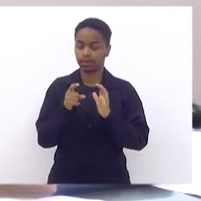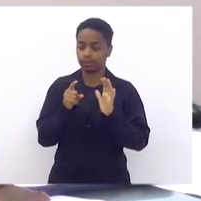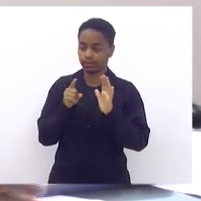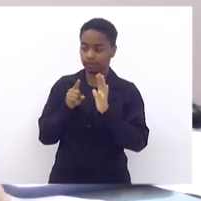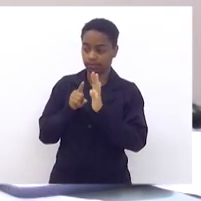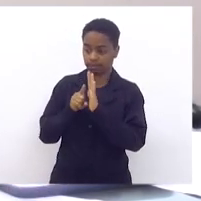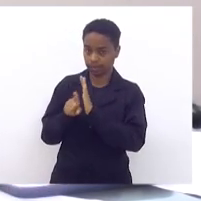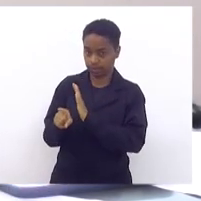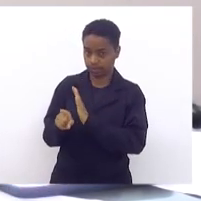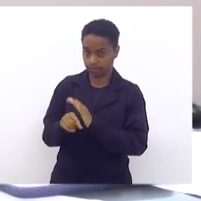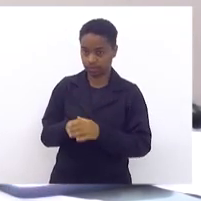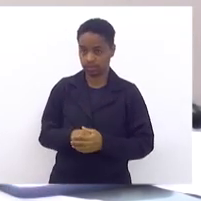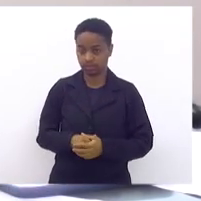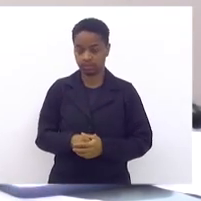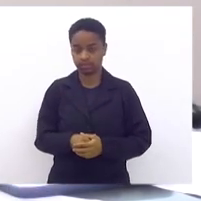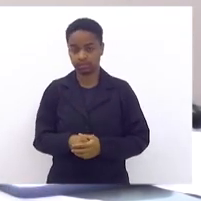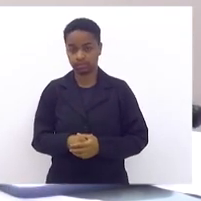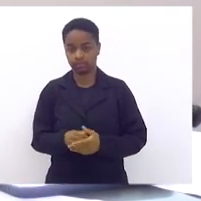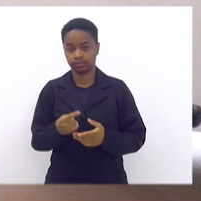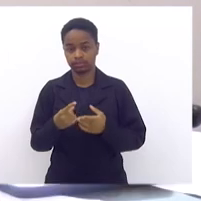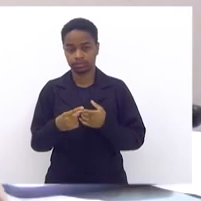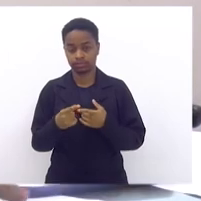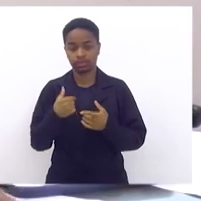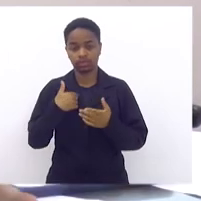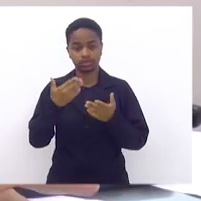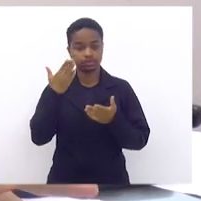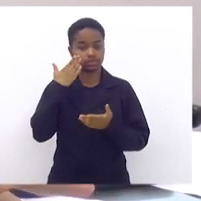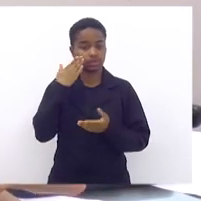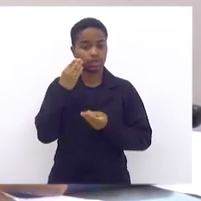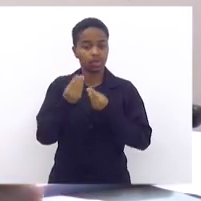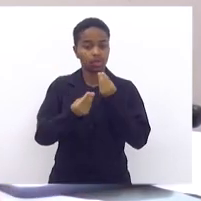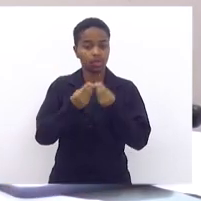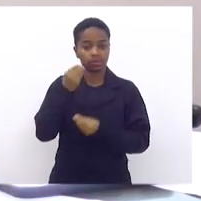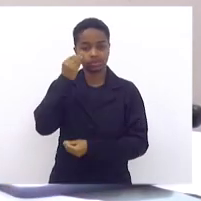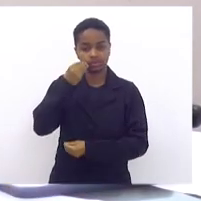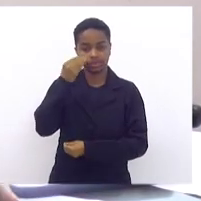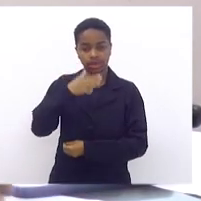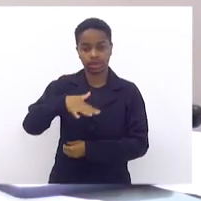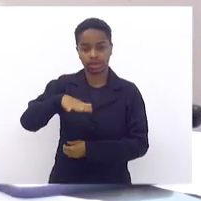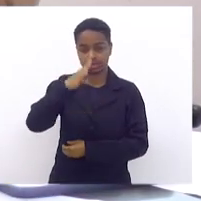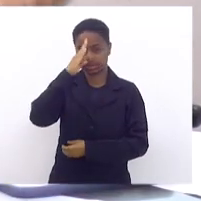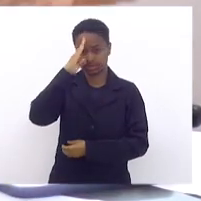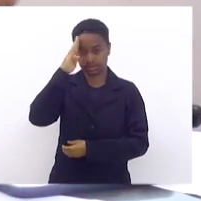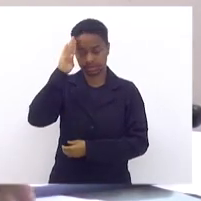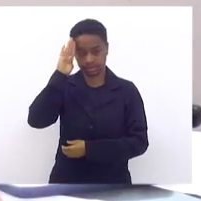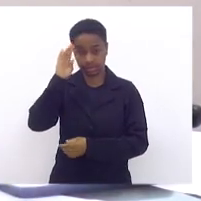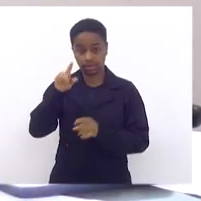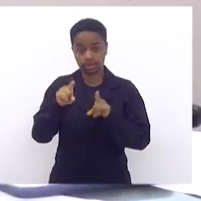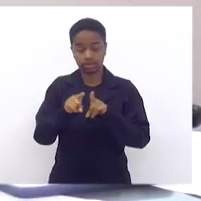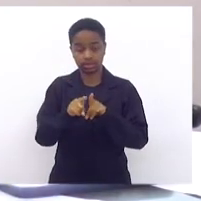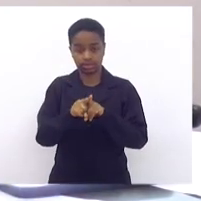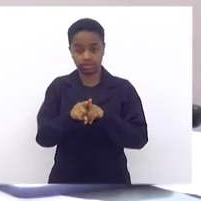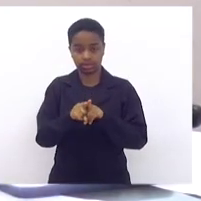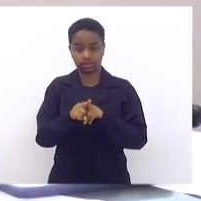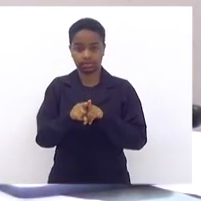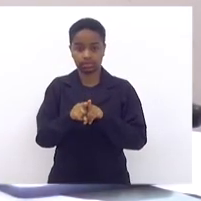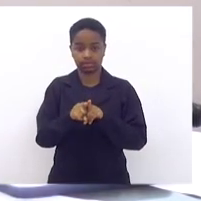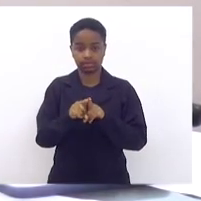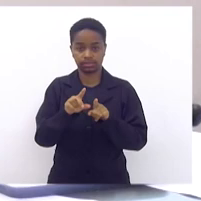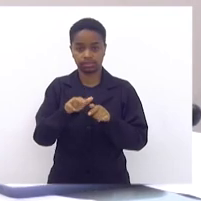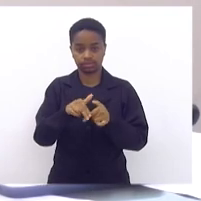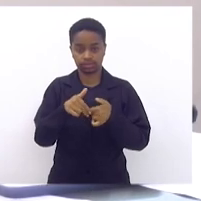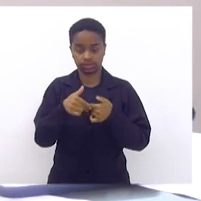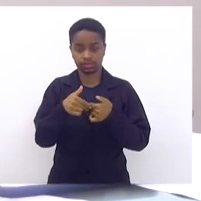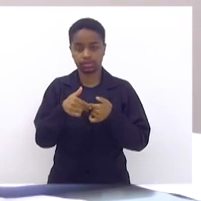visto a sua experiência acadêmica, né, e visto também o seu